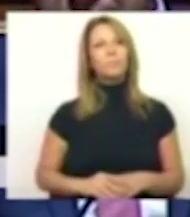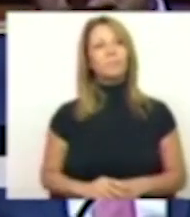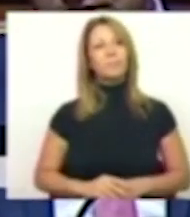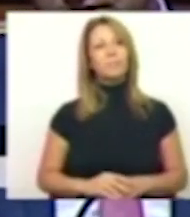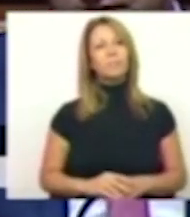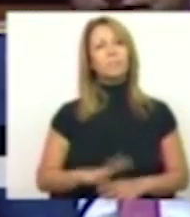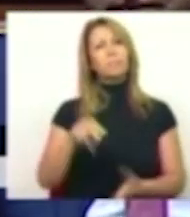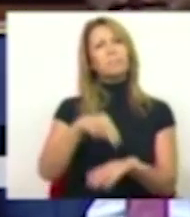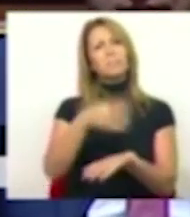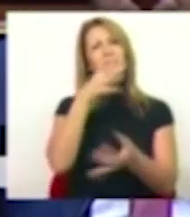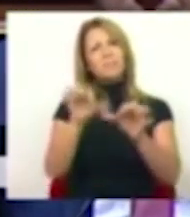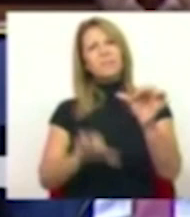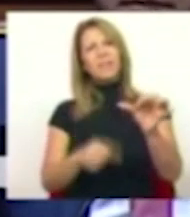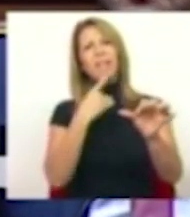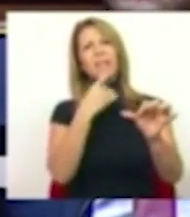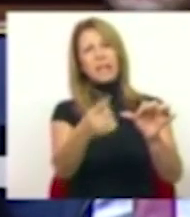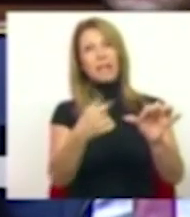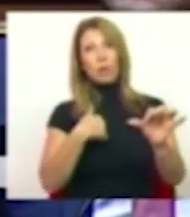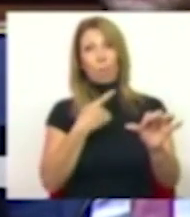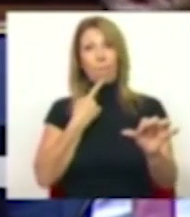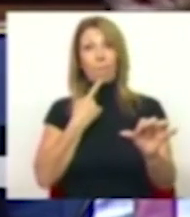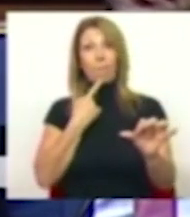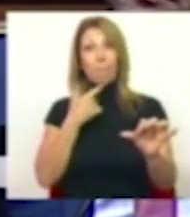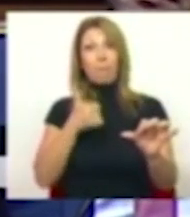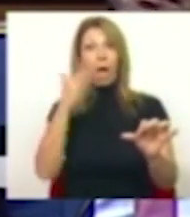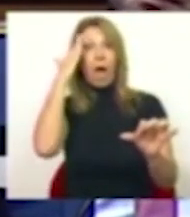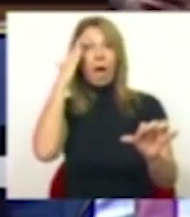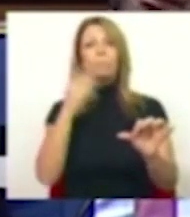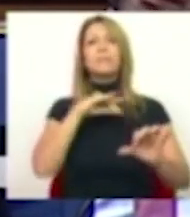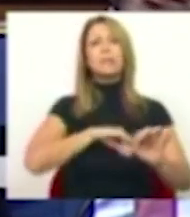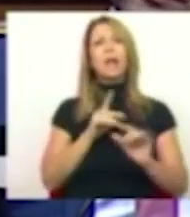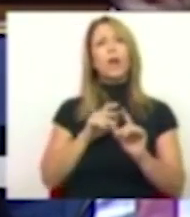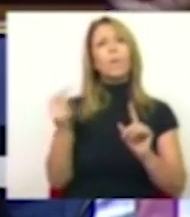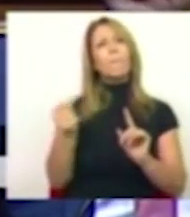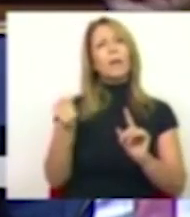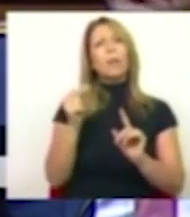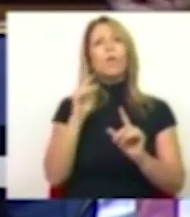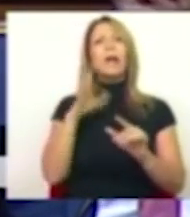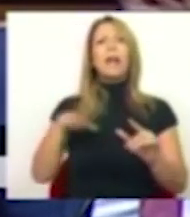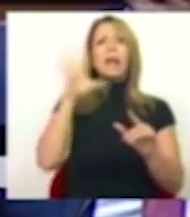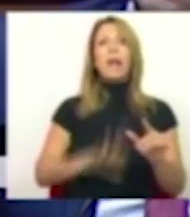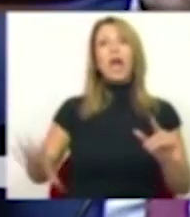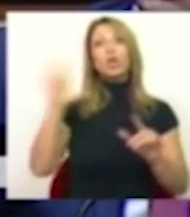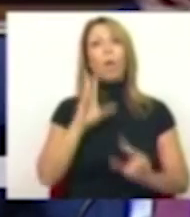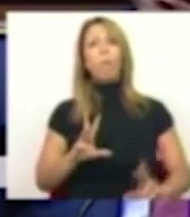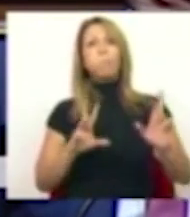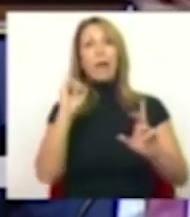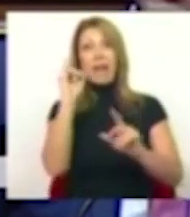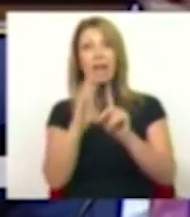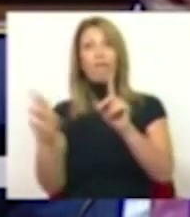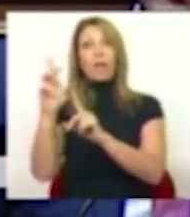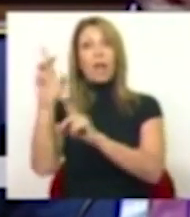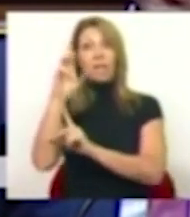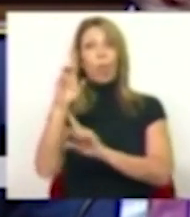Disse ali, se bem entendi, que o salário mínimo nacional, se subisse à taxa da inflação, chegaria a